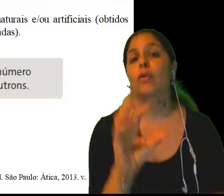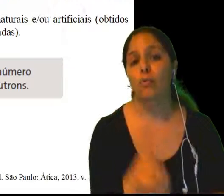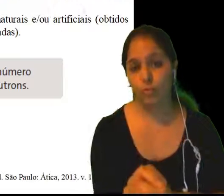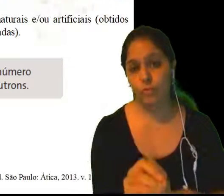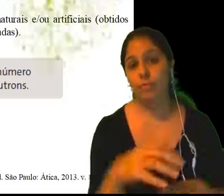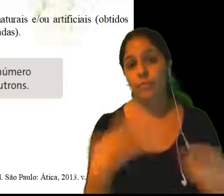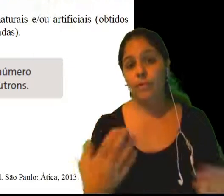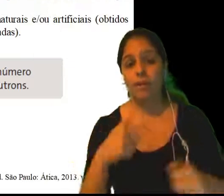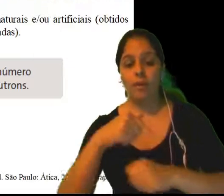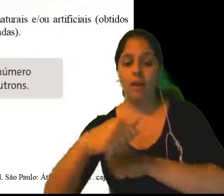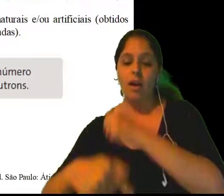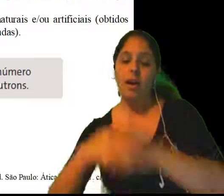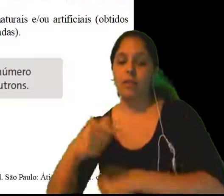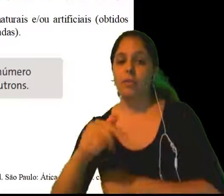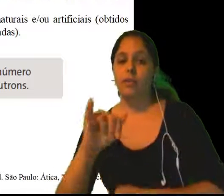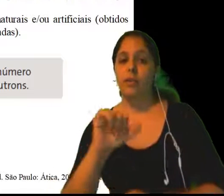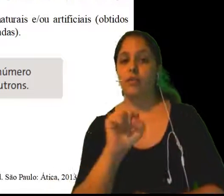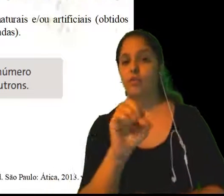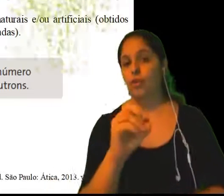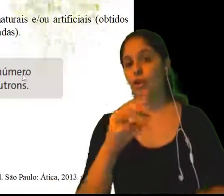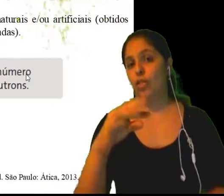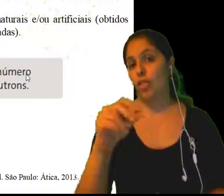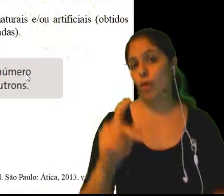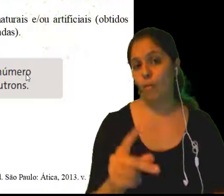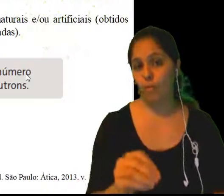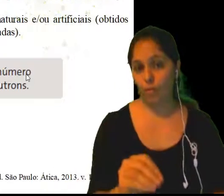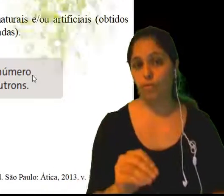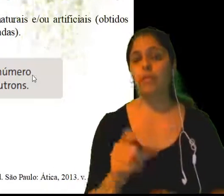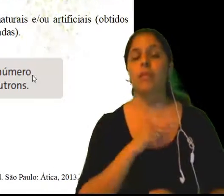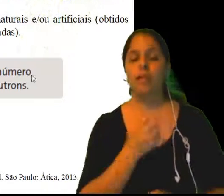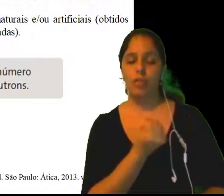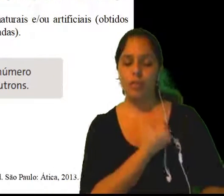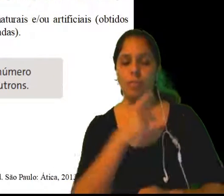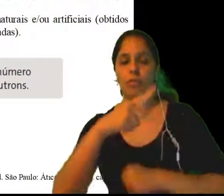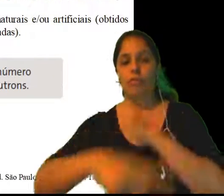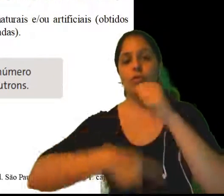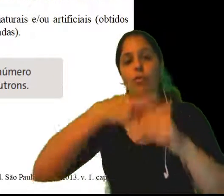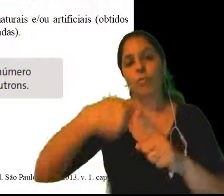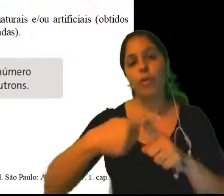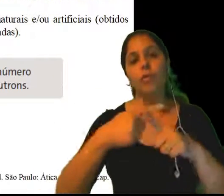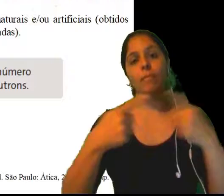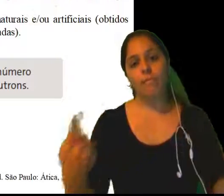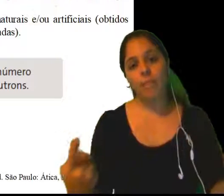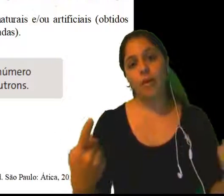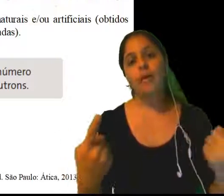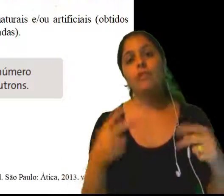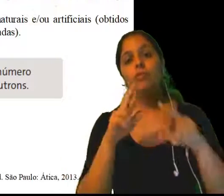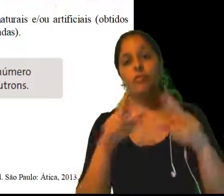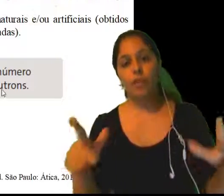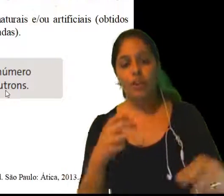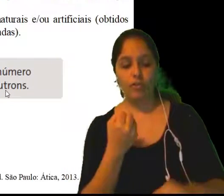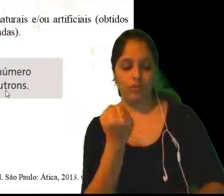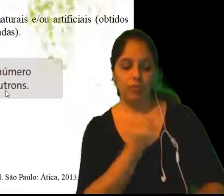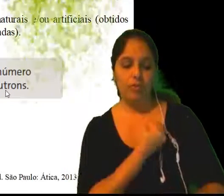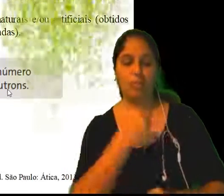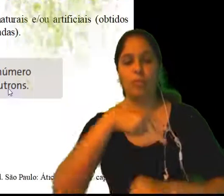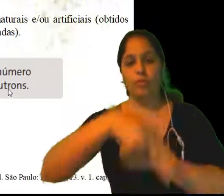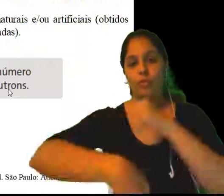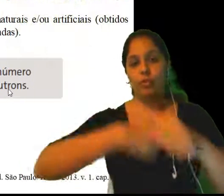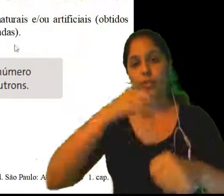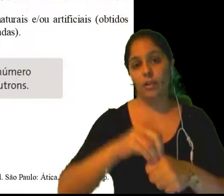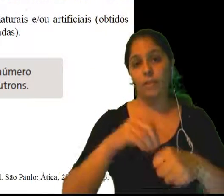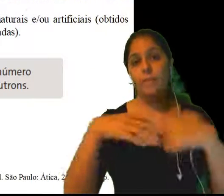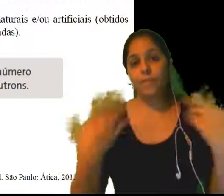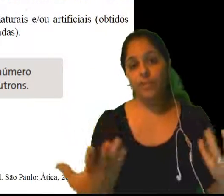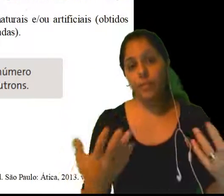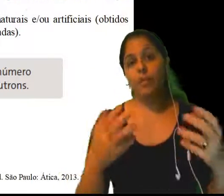assim, átomos isótopos possuem o mesmo número de prótons, porém diferentes números de nêutrons.